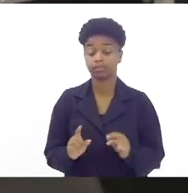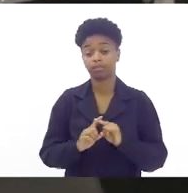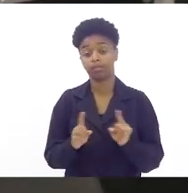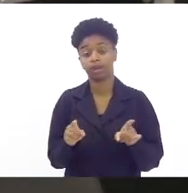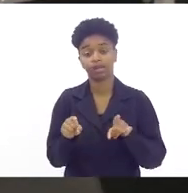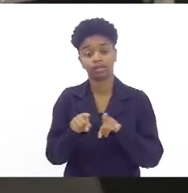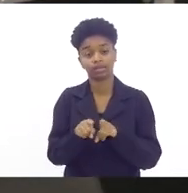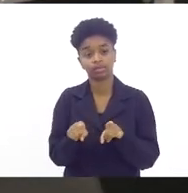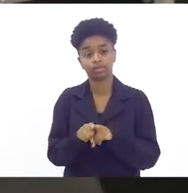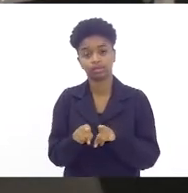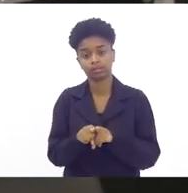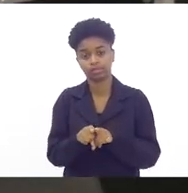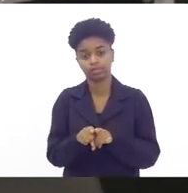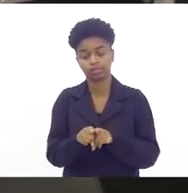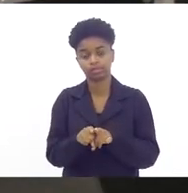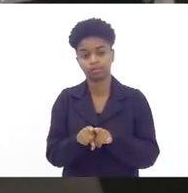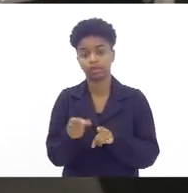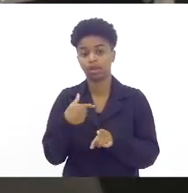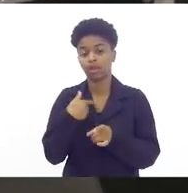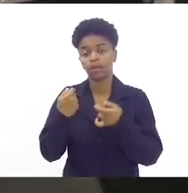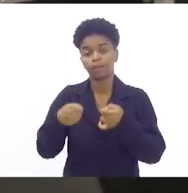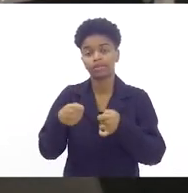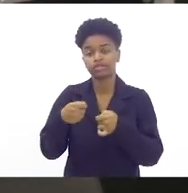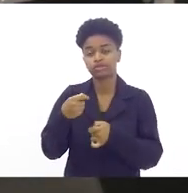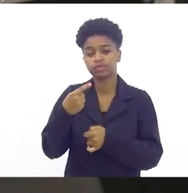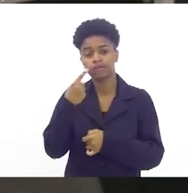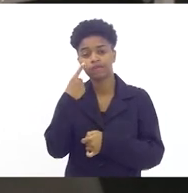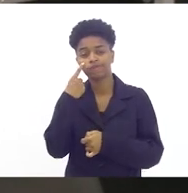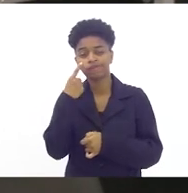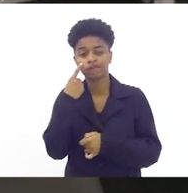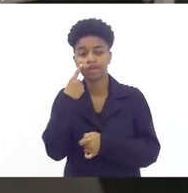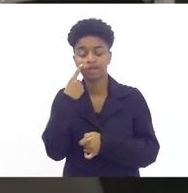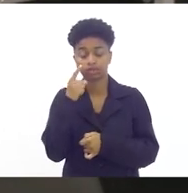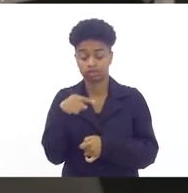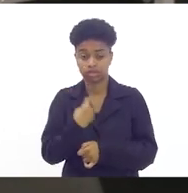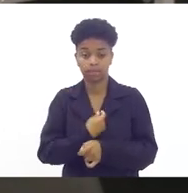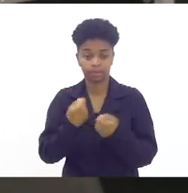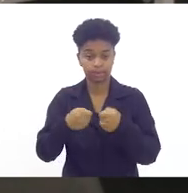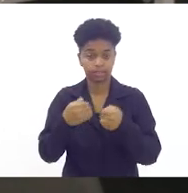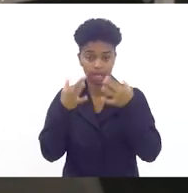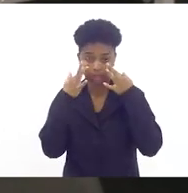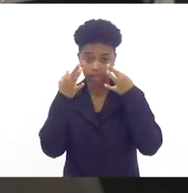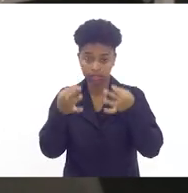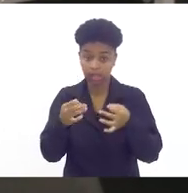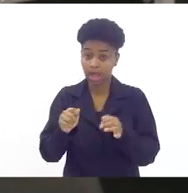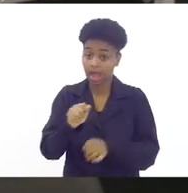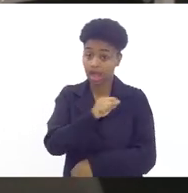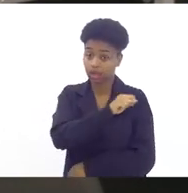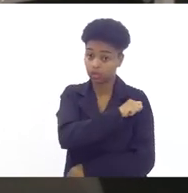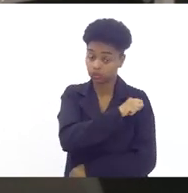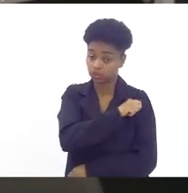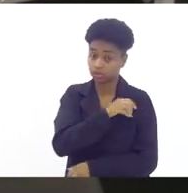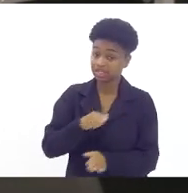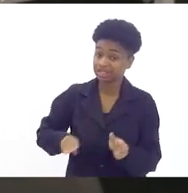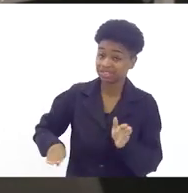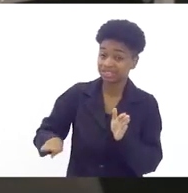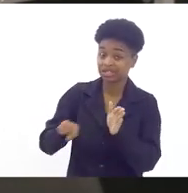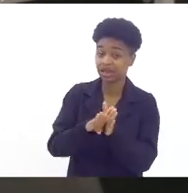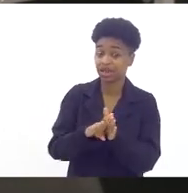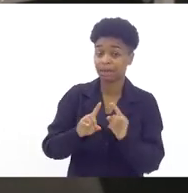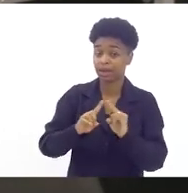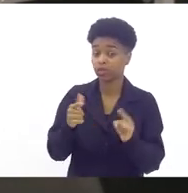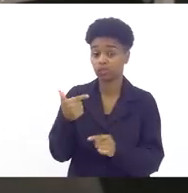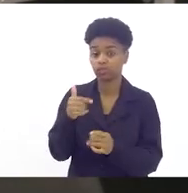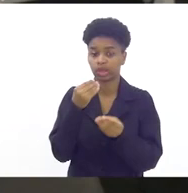também preciso verificar os alunos que estão lá que chegam até lá não tem